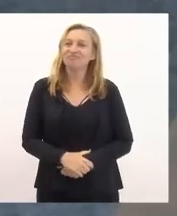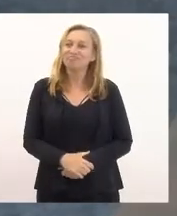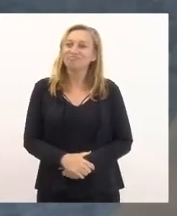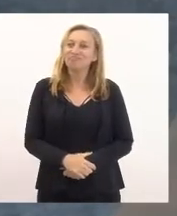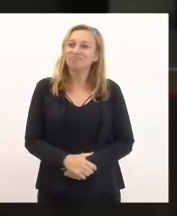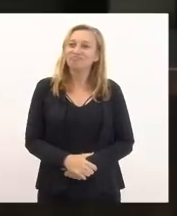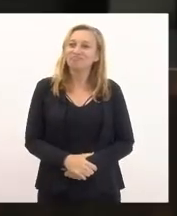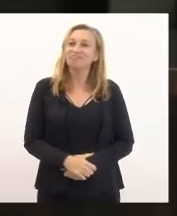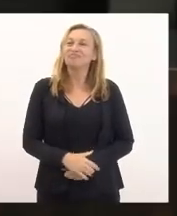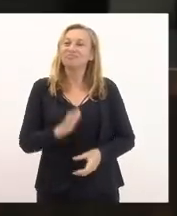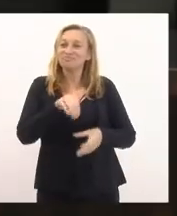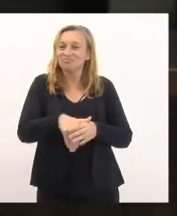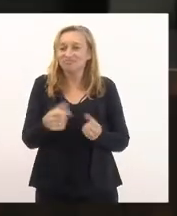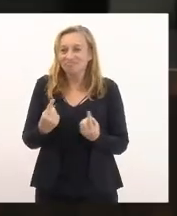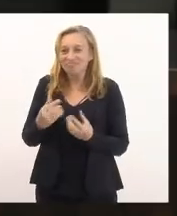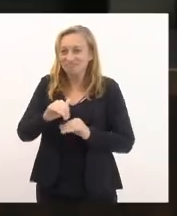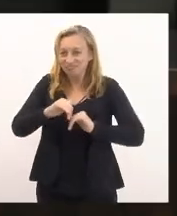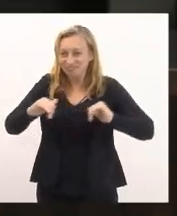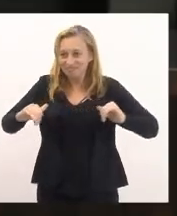Voto em separado.